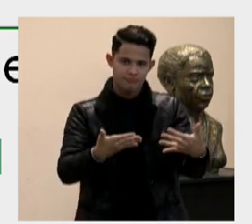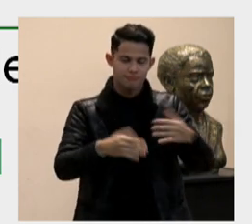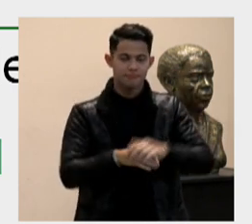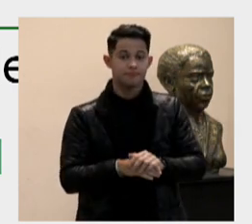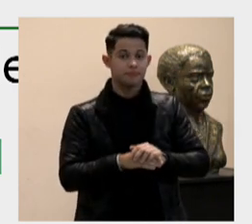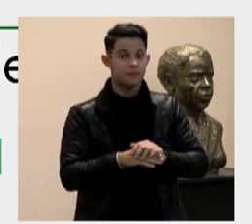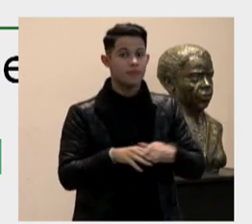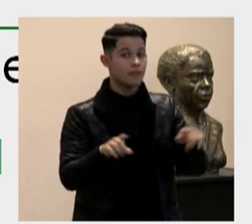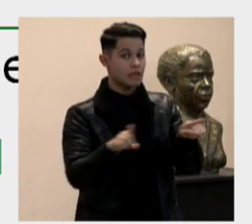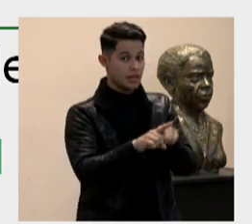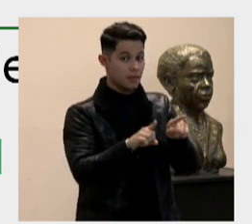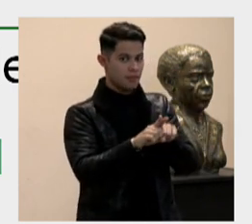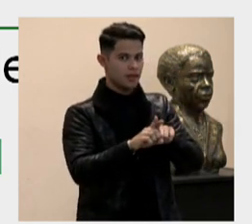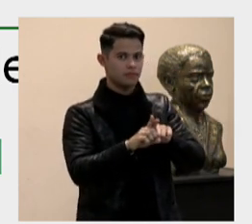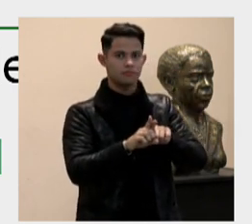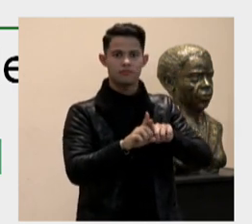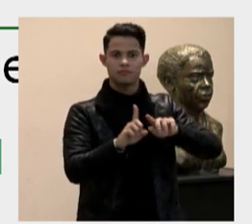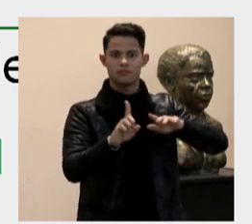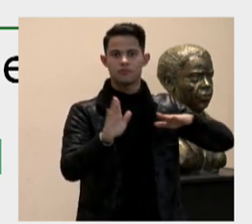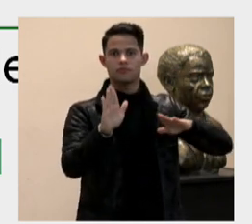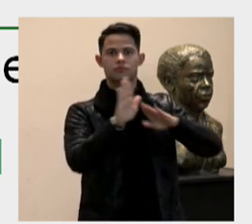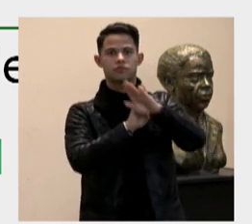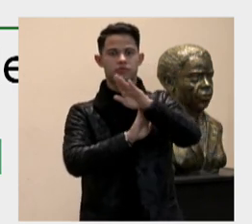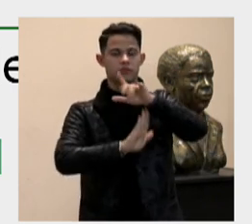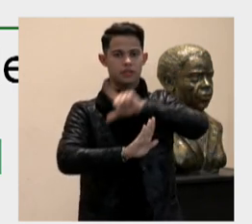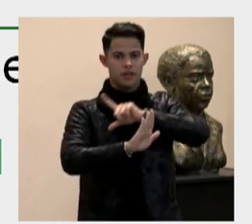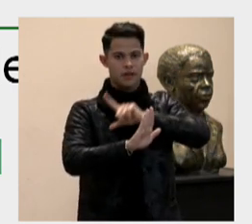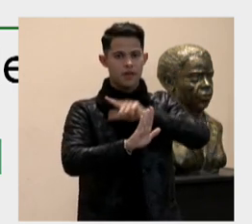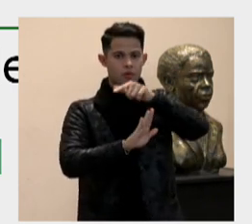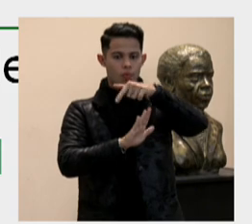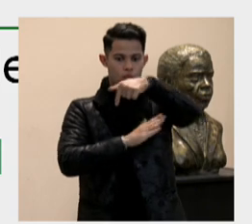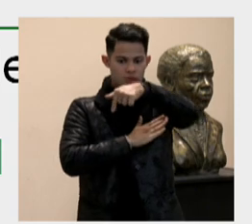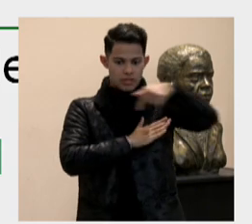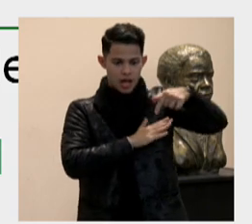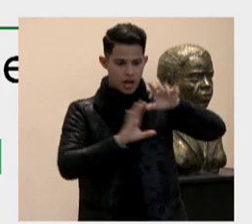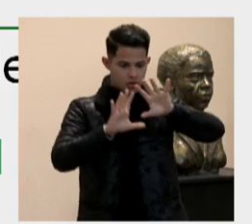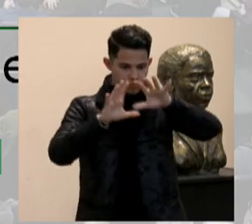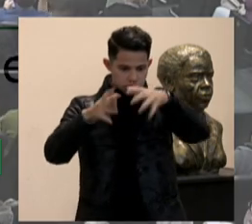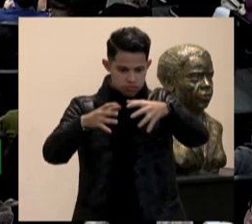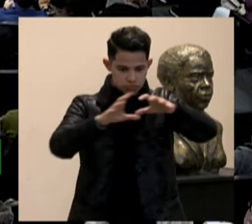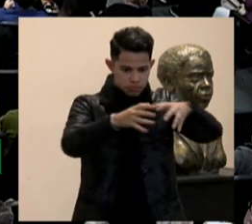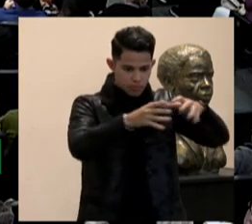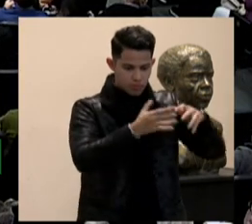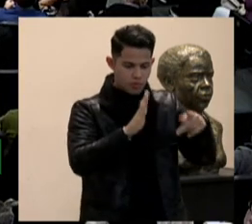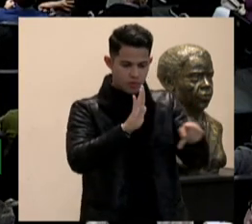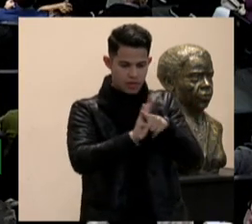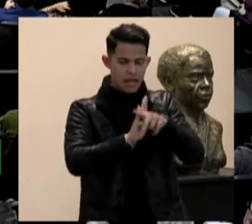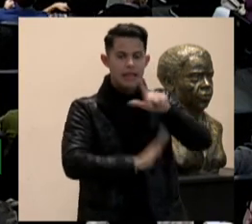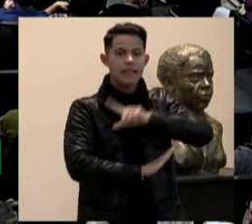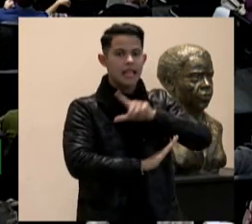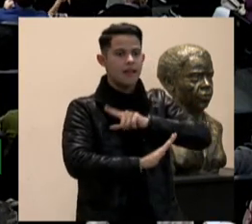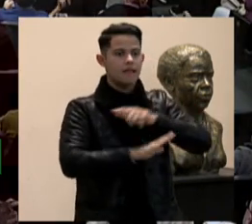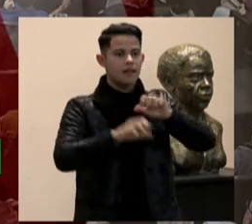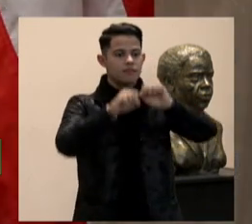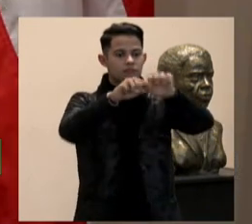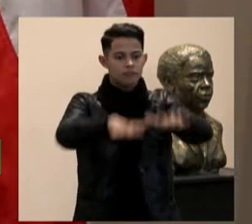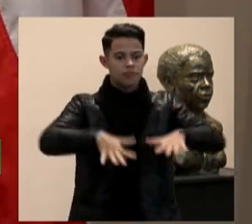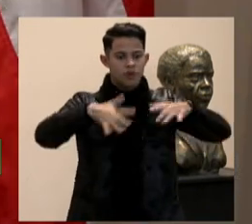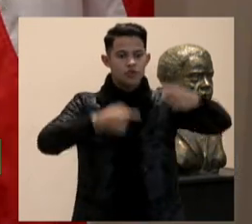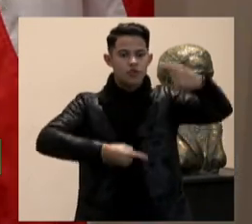7 eixos da CONAI, nós tivemos a plenária mais longa. A gente começou